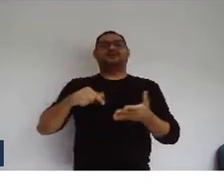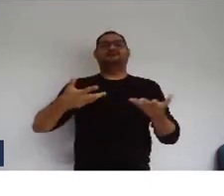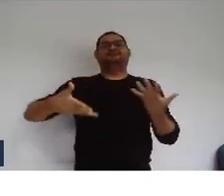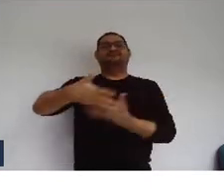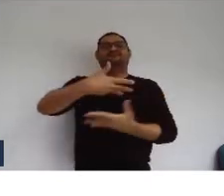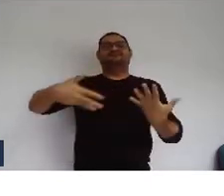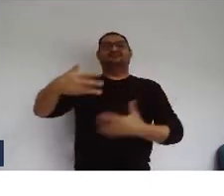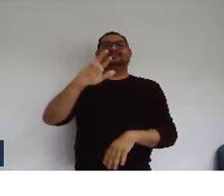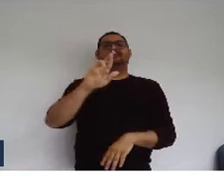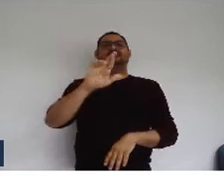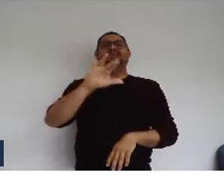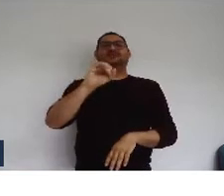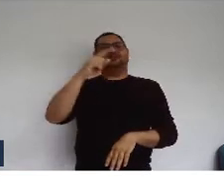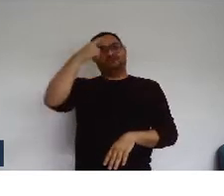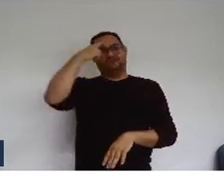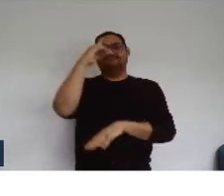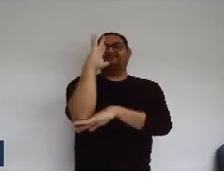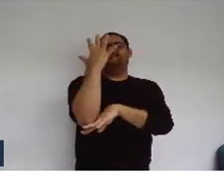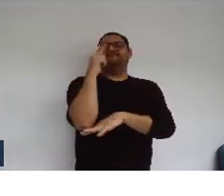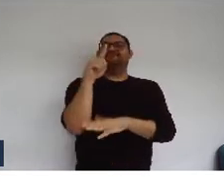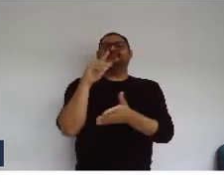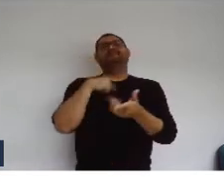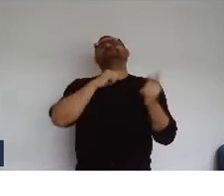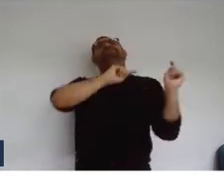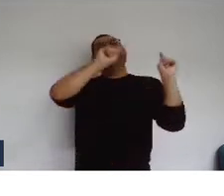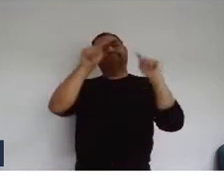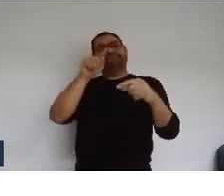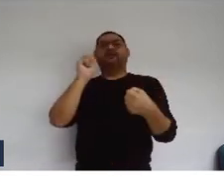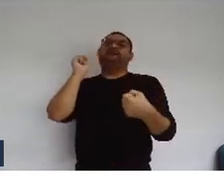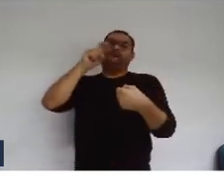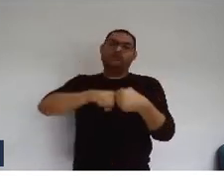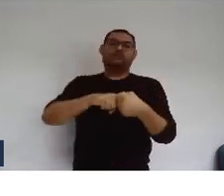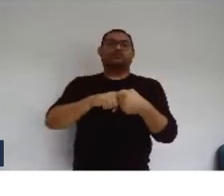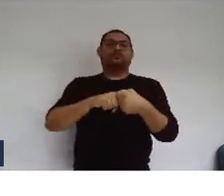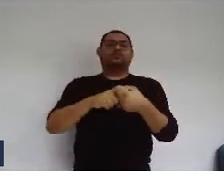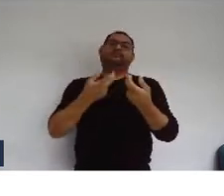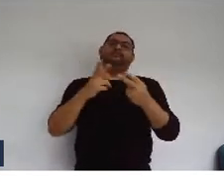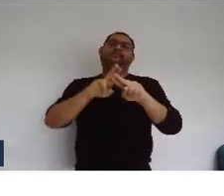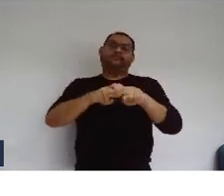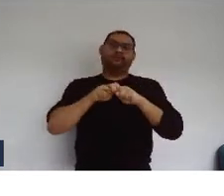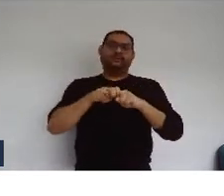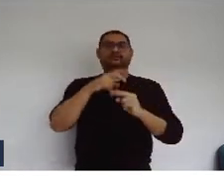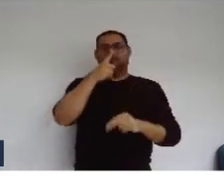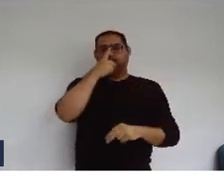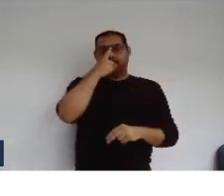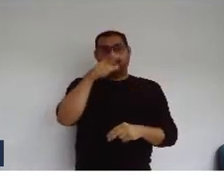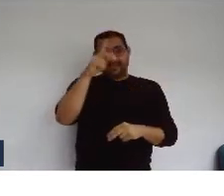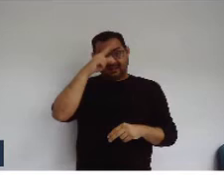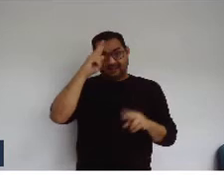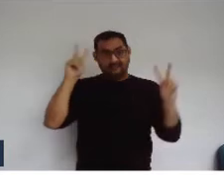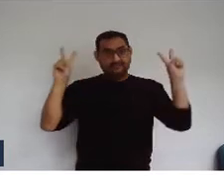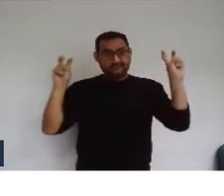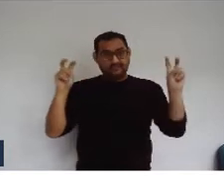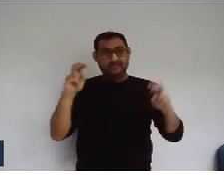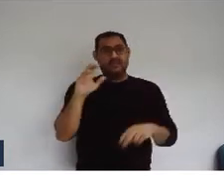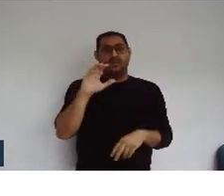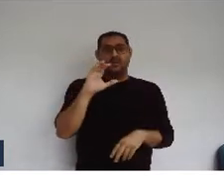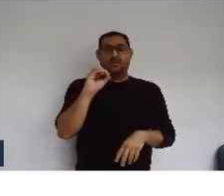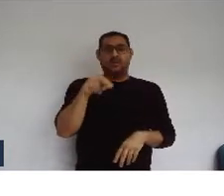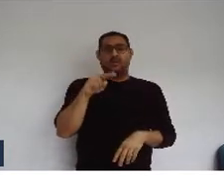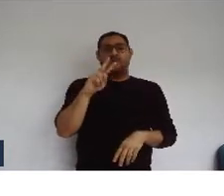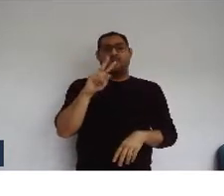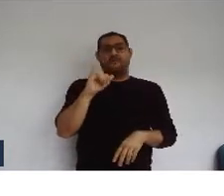convivialidade. E aqui me reporto ao tema central do Congresso, a questão